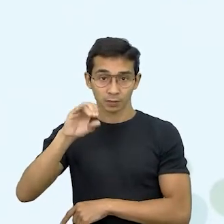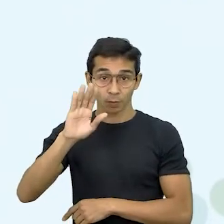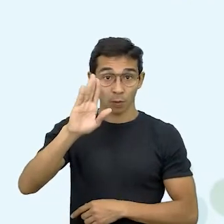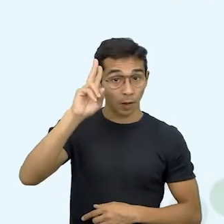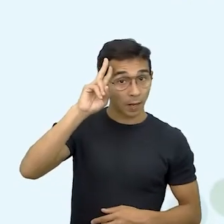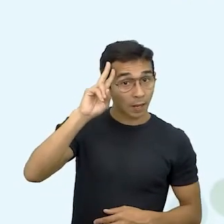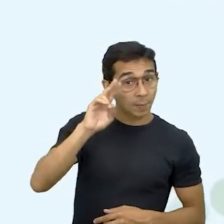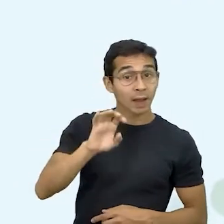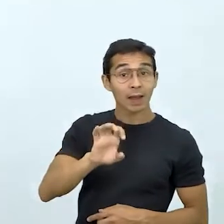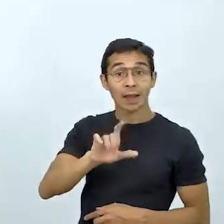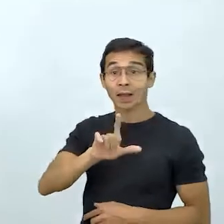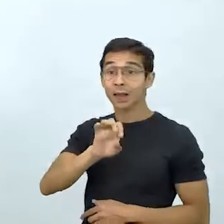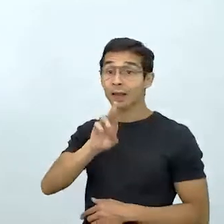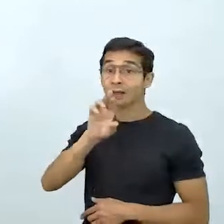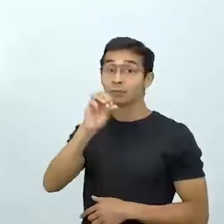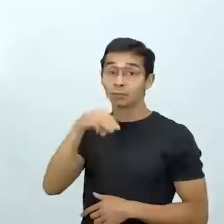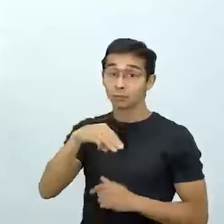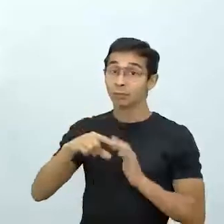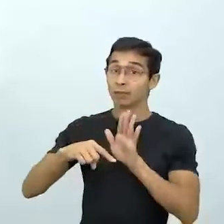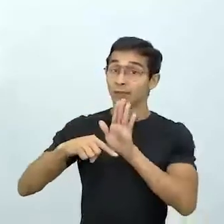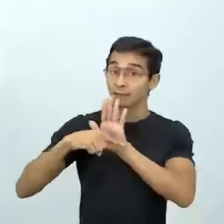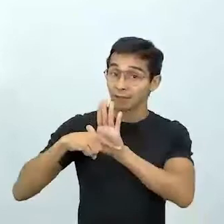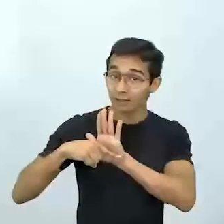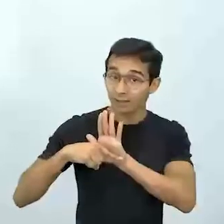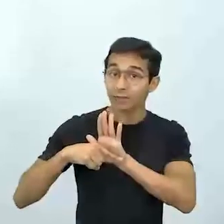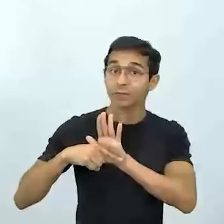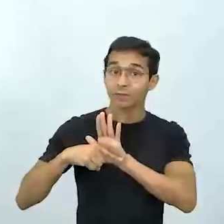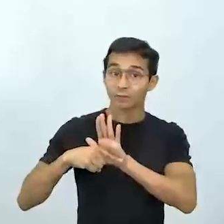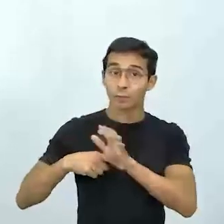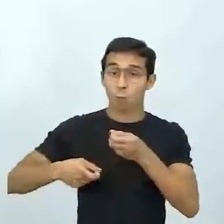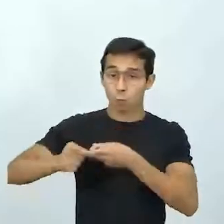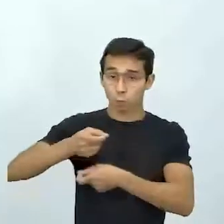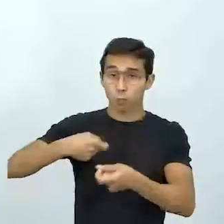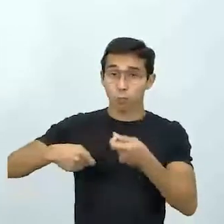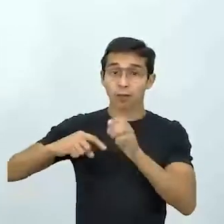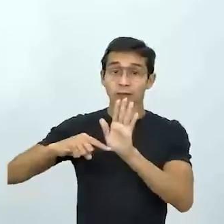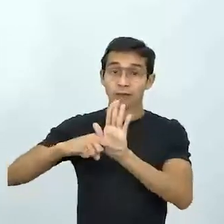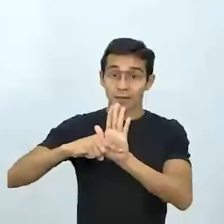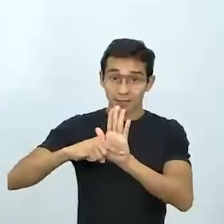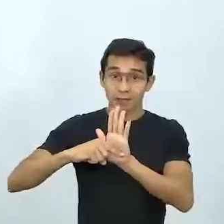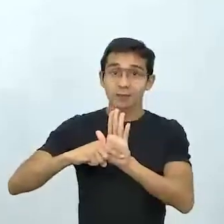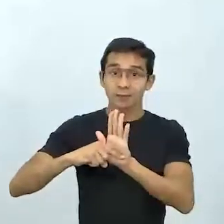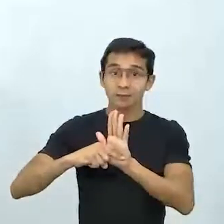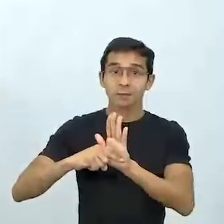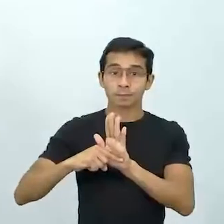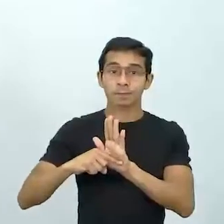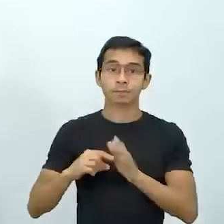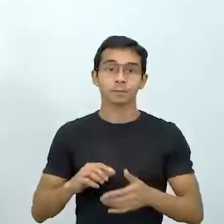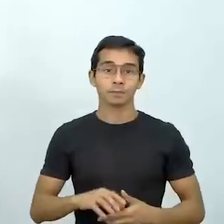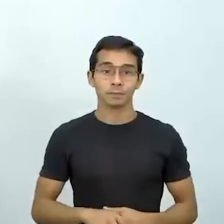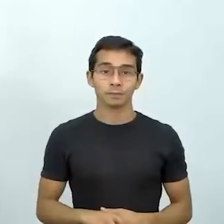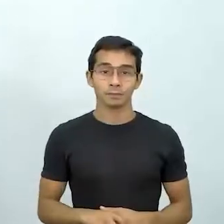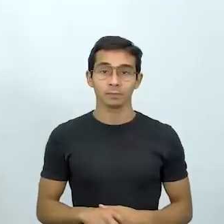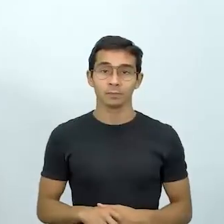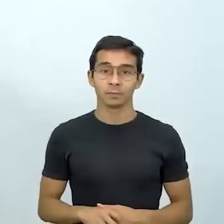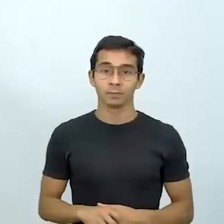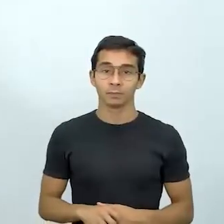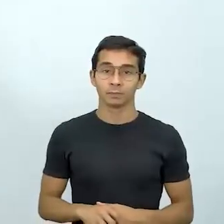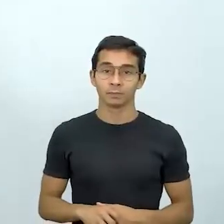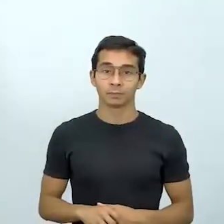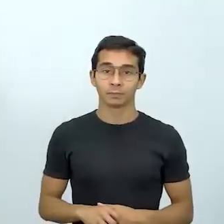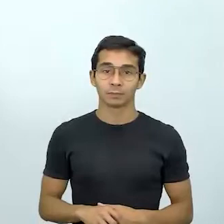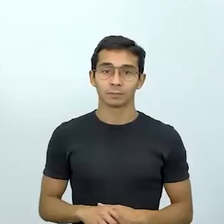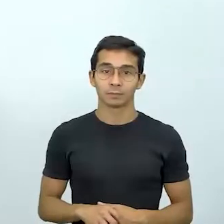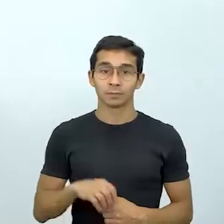uma carga negativa, certo? Então, o excesso de elétrons é carga negativa. Quando eu tenho, né,